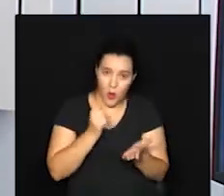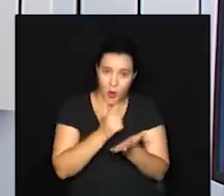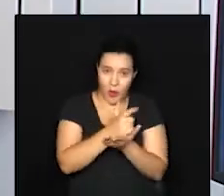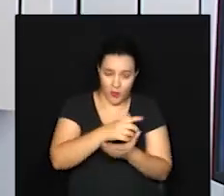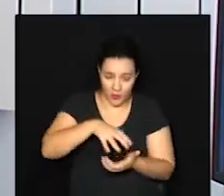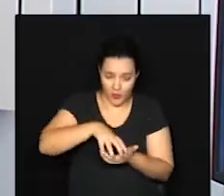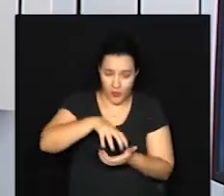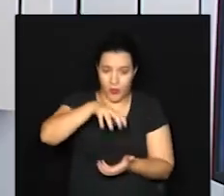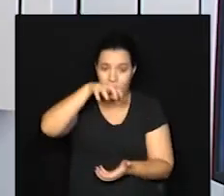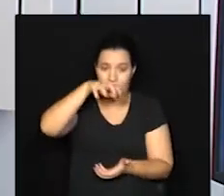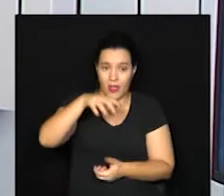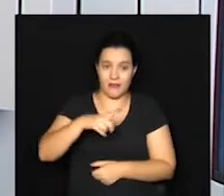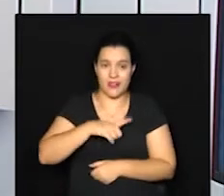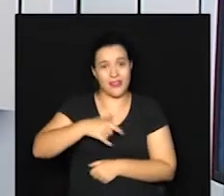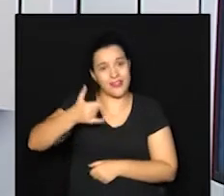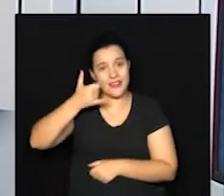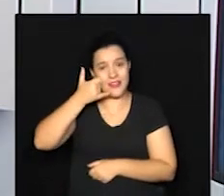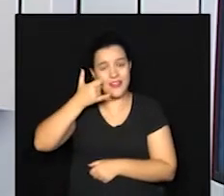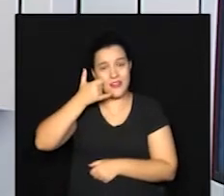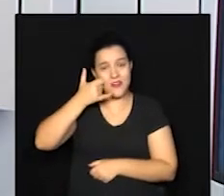telefones